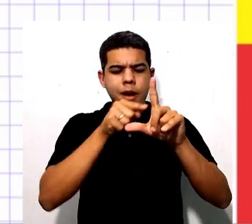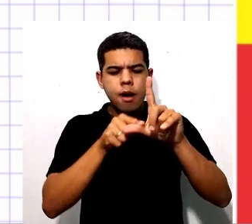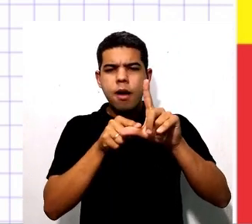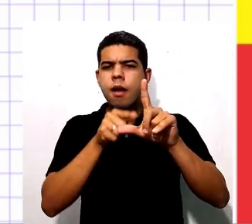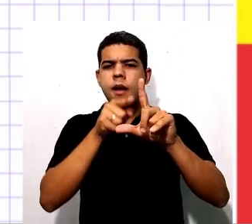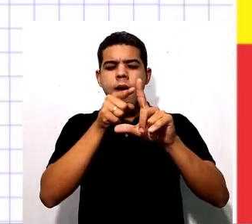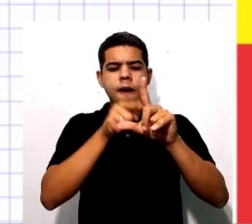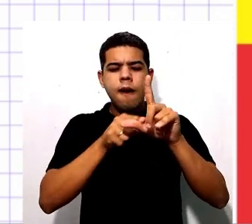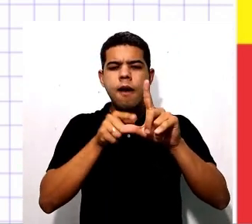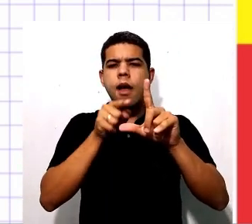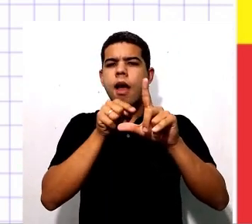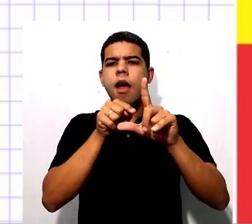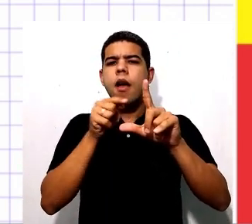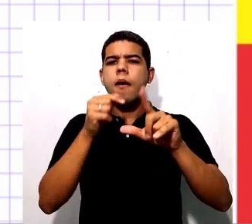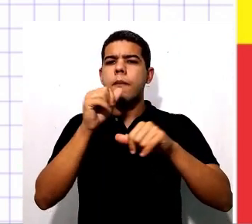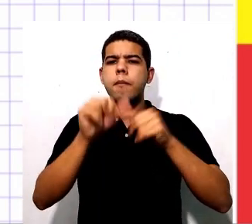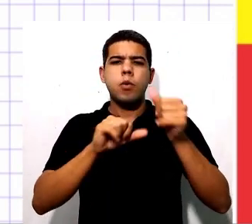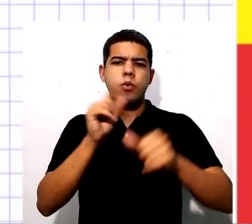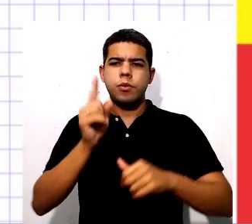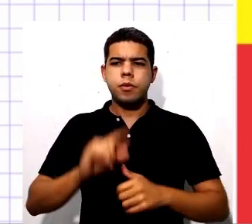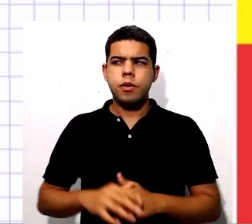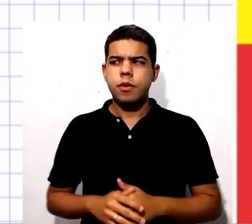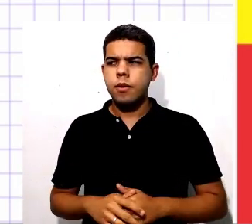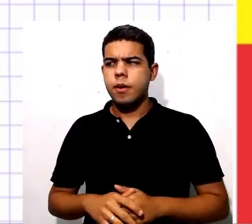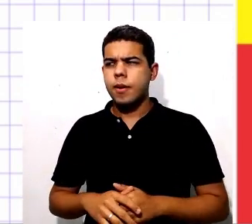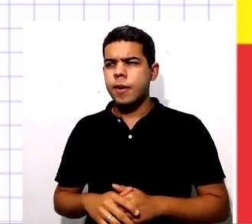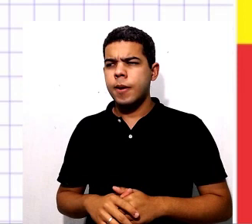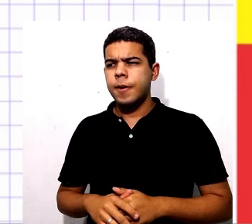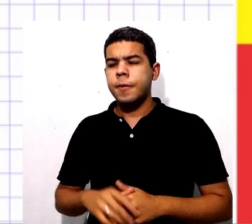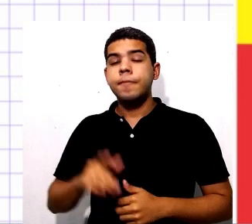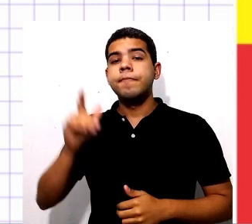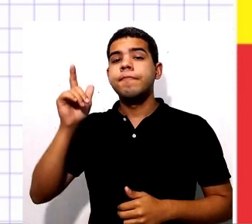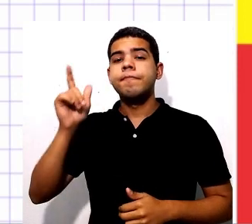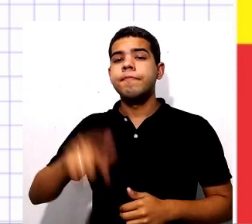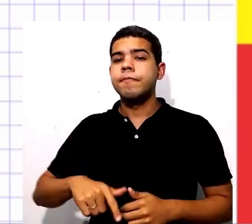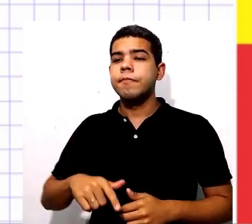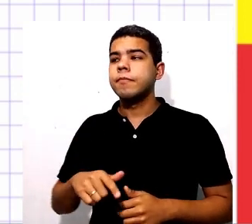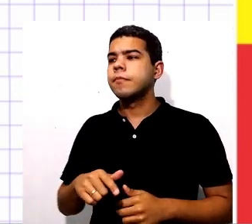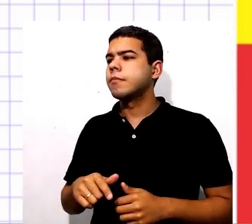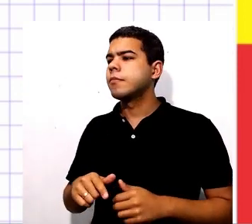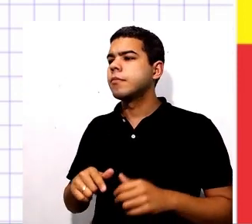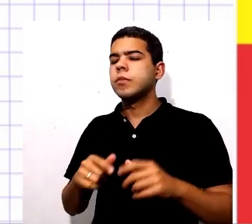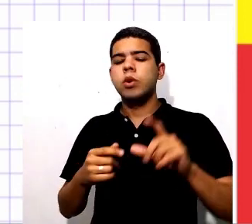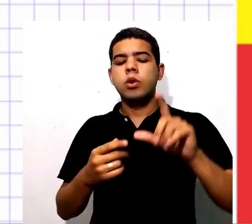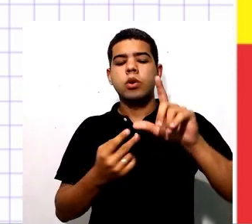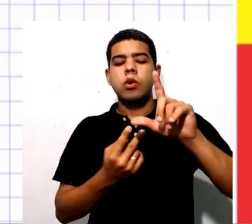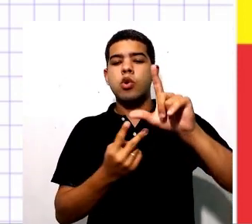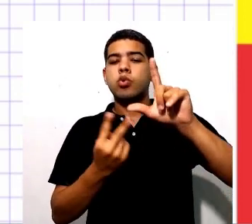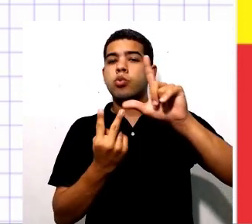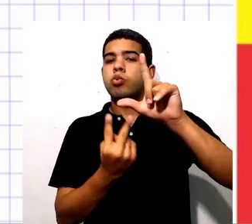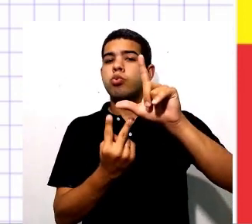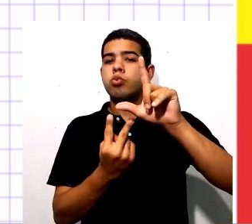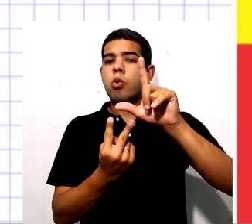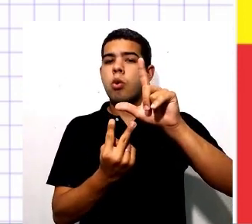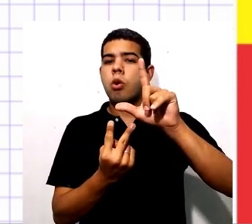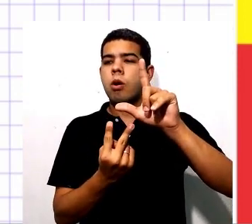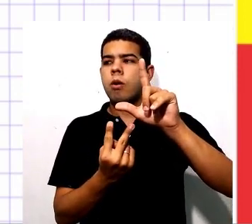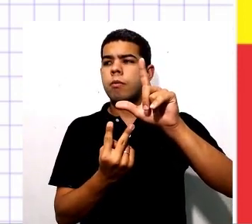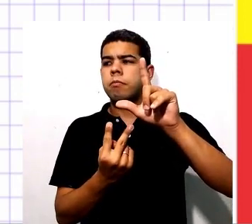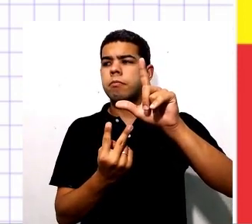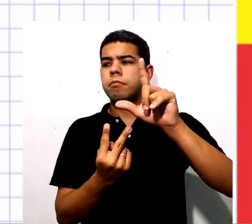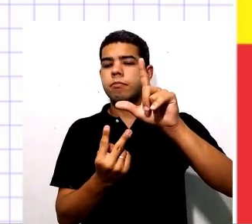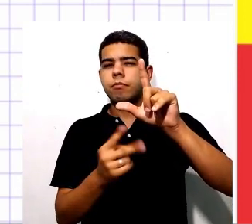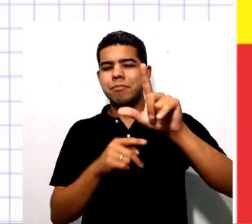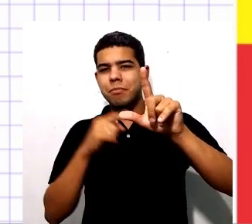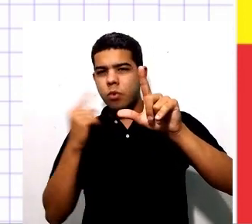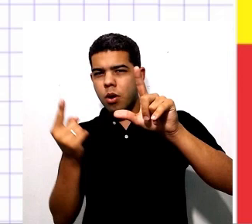cima? Beleza? Nesse caso, é em cima mais é o 2 aí. Aí embaixo, o 2. 4, você está vendo que você já